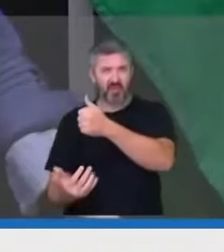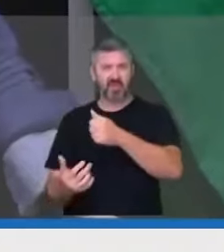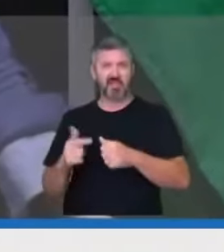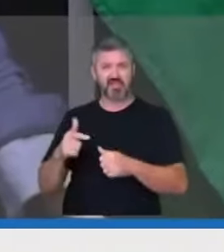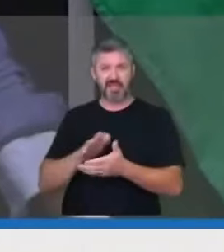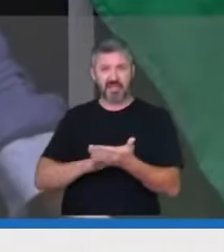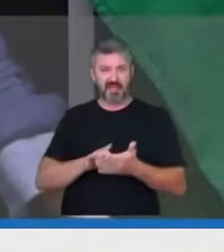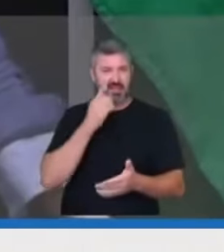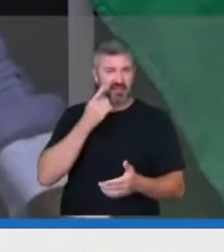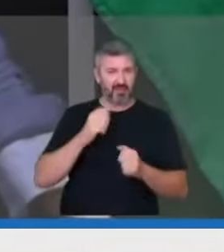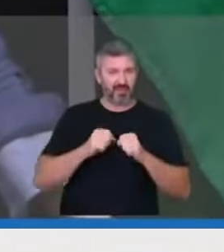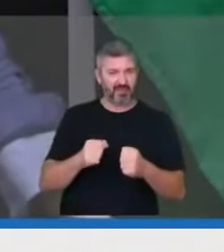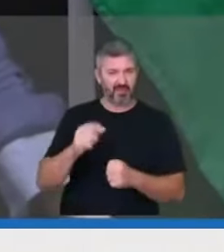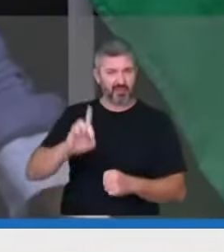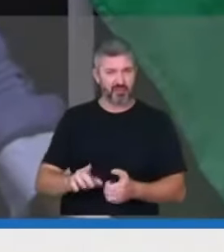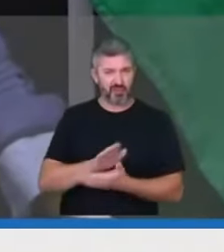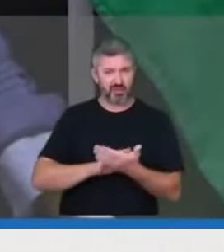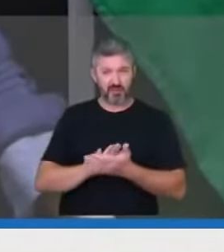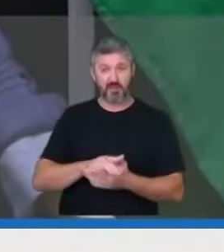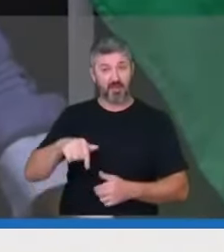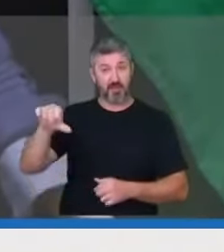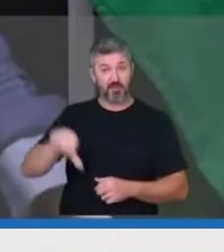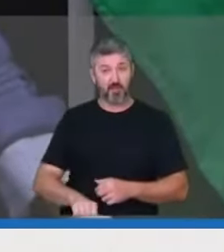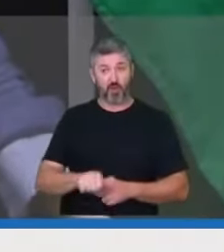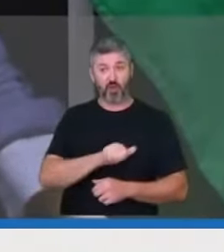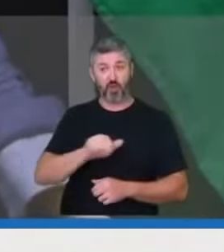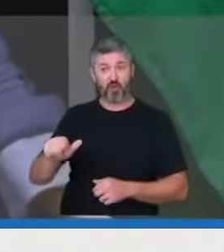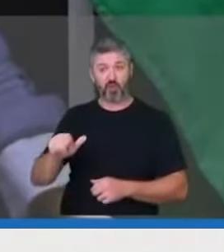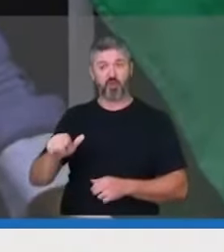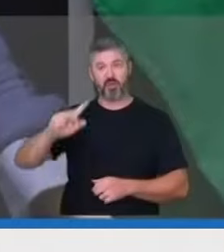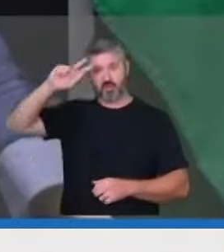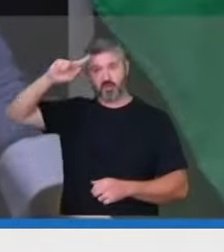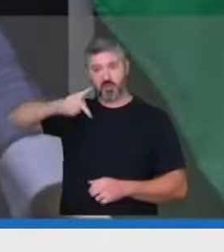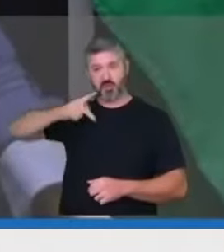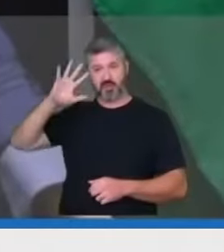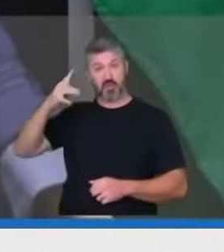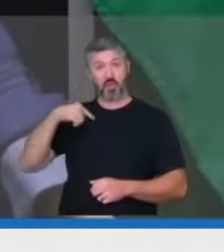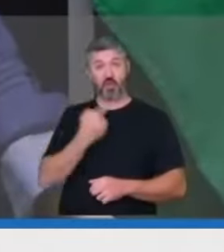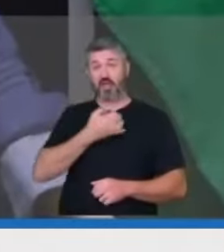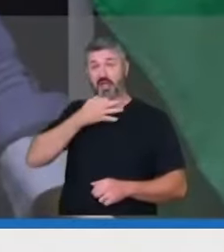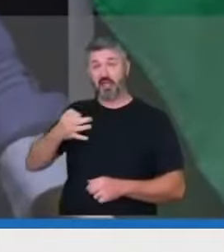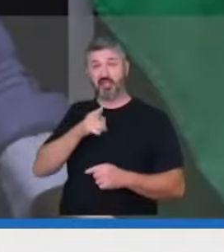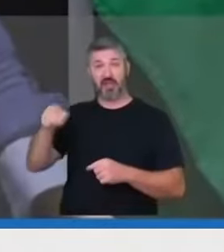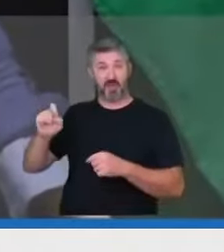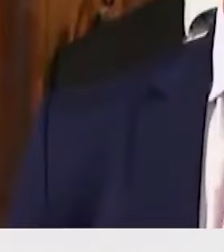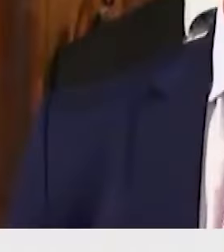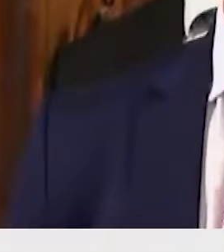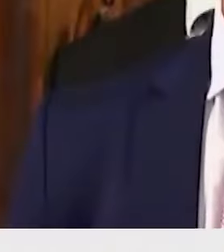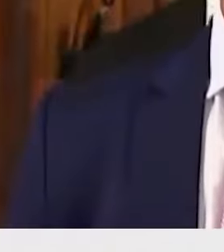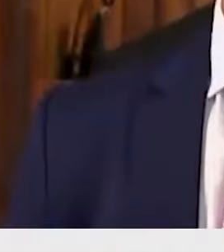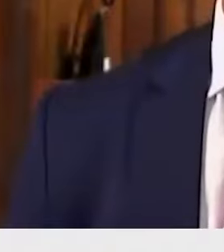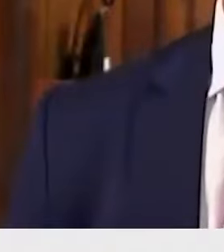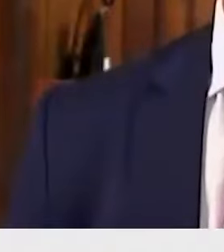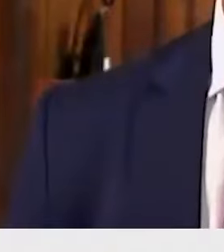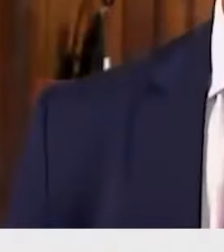que colocaria esse projeto para ser pautado e votado a sua urgência ainda nesta terça-feira, Arthur Lira lembrou, né, o que